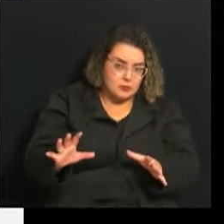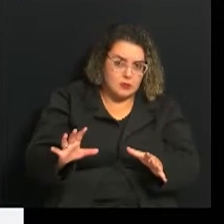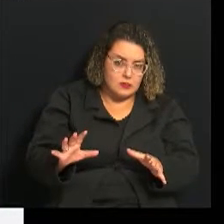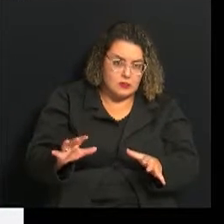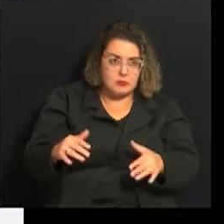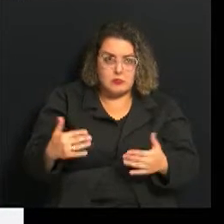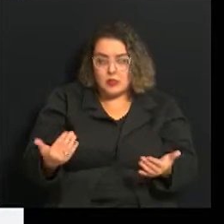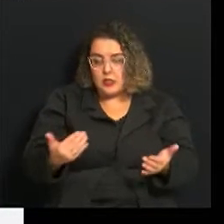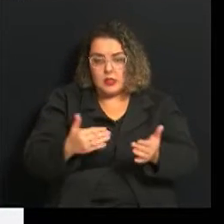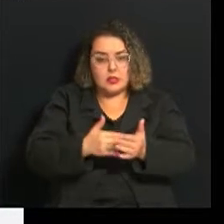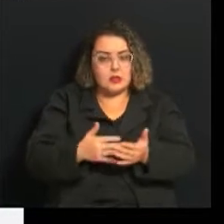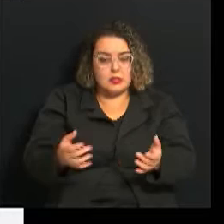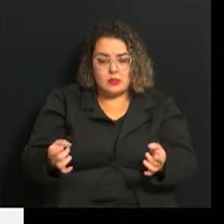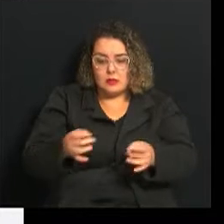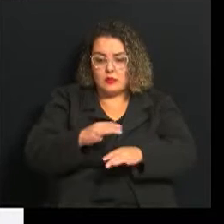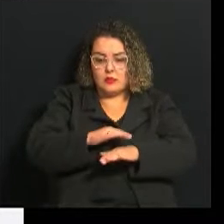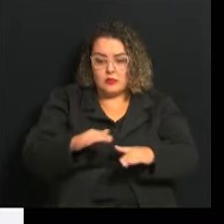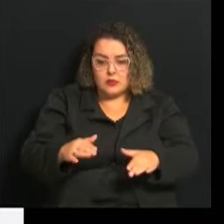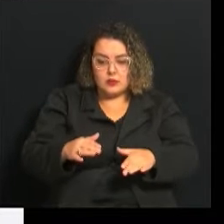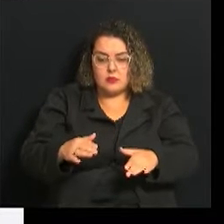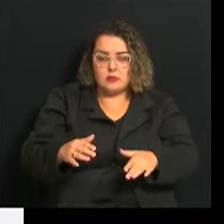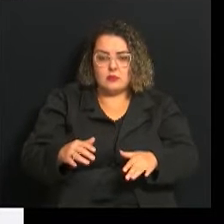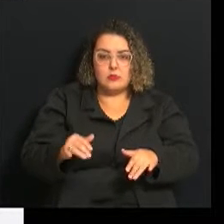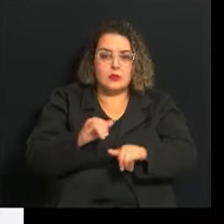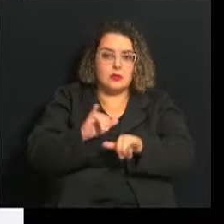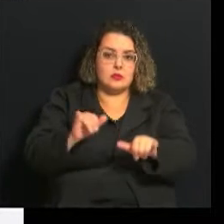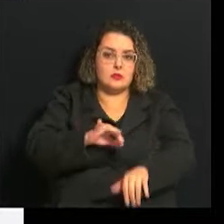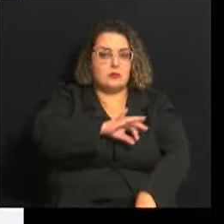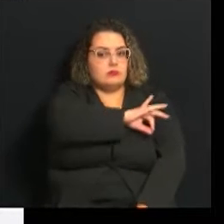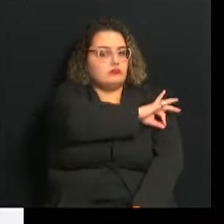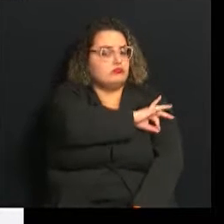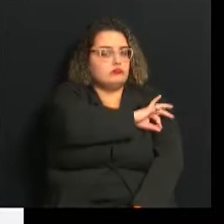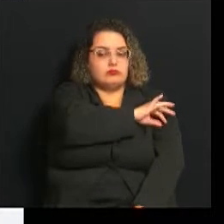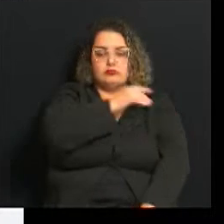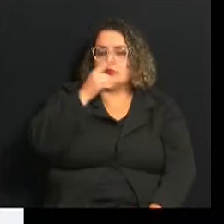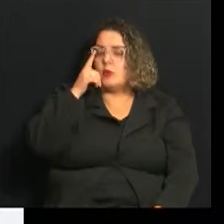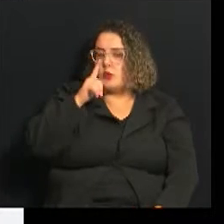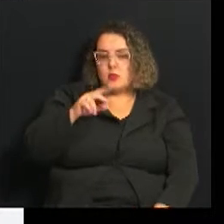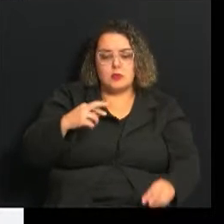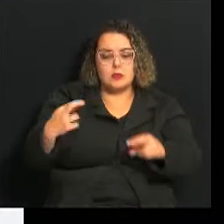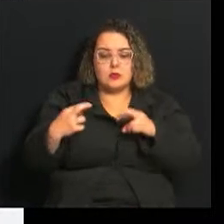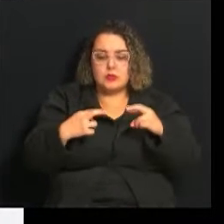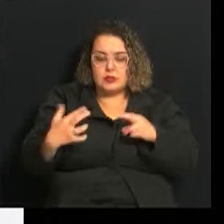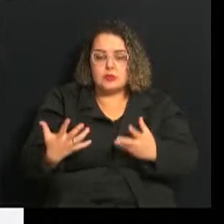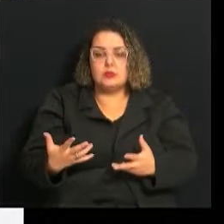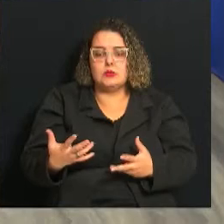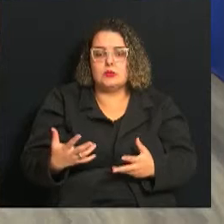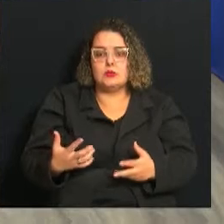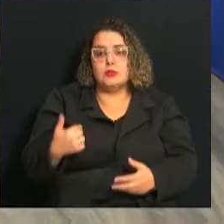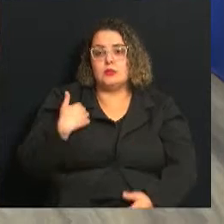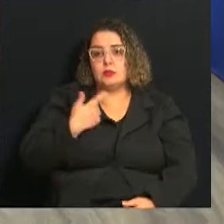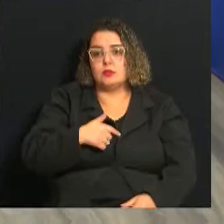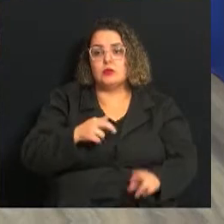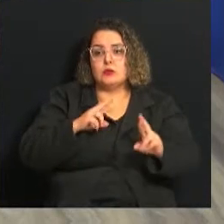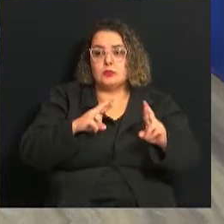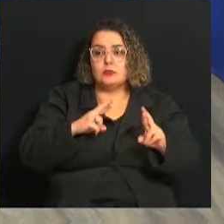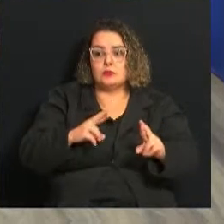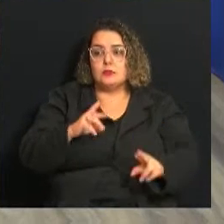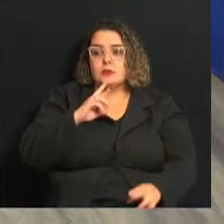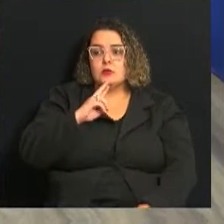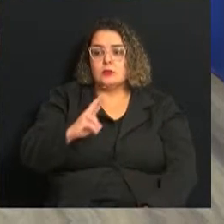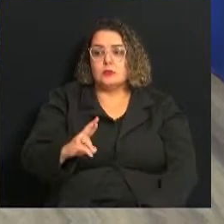o fechamento da nossa edição, a Prefeitura não conseguiu fazer esse levantamento, então a gente aguarda ainda a resposta para que possa